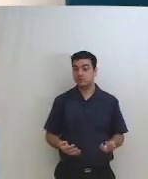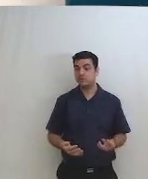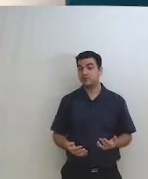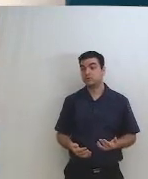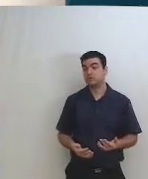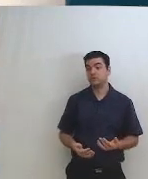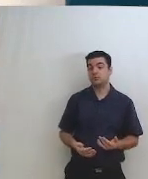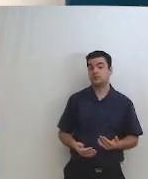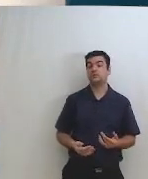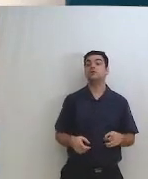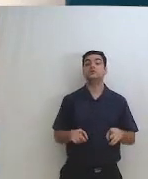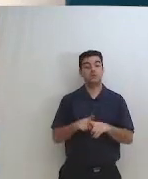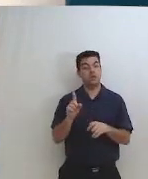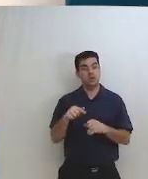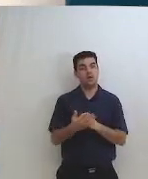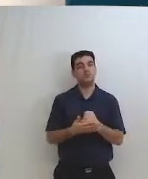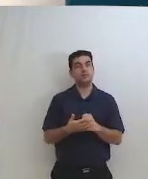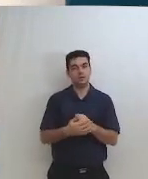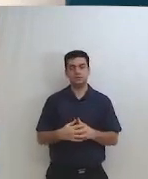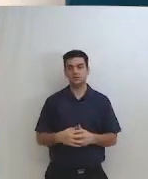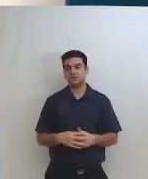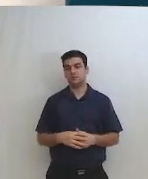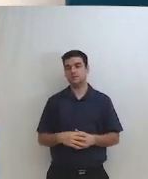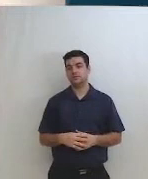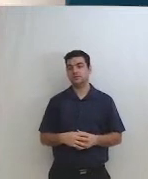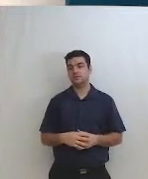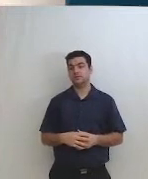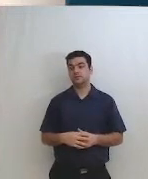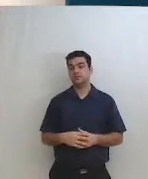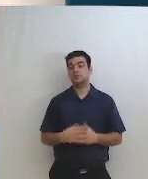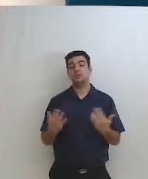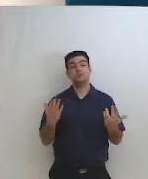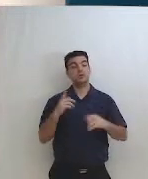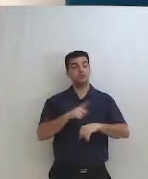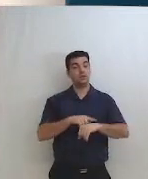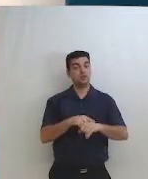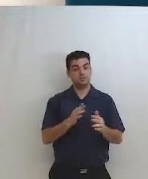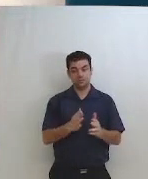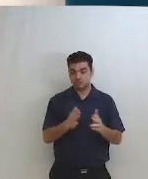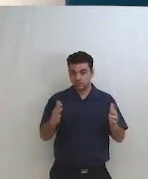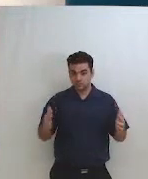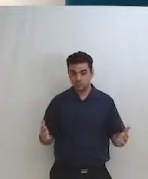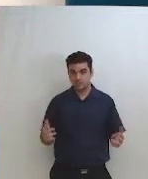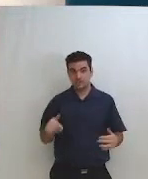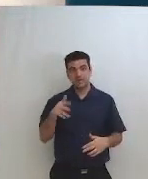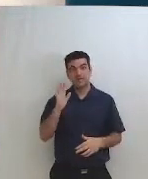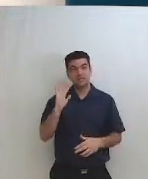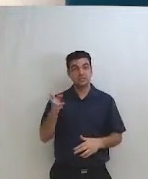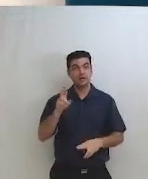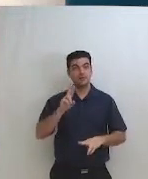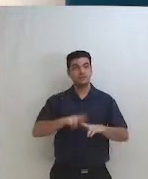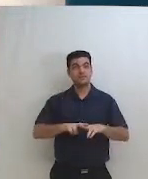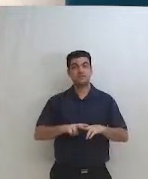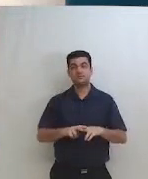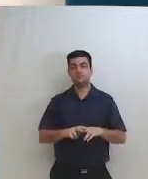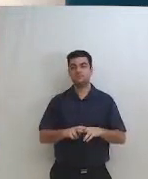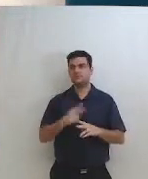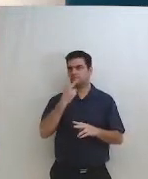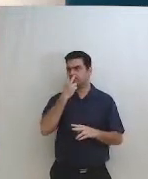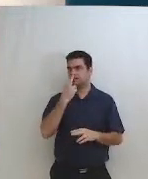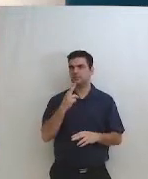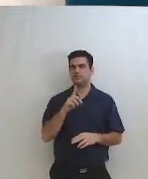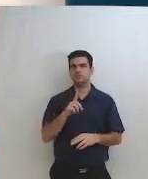fundamentos. A questão do excesso prazal. Eles estão presos, no caso do senhor Damião, desde o